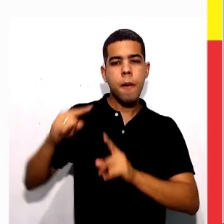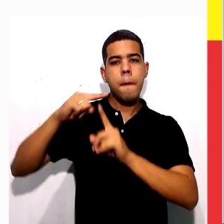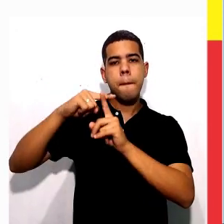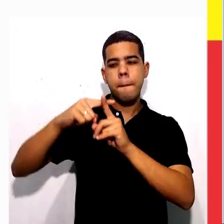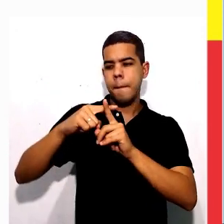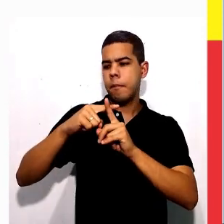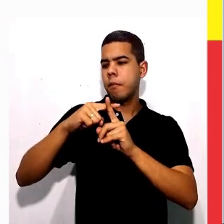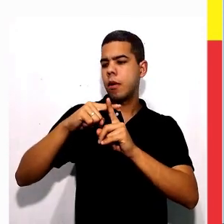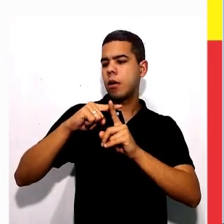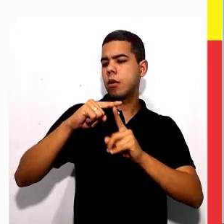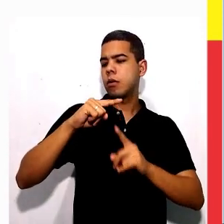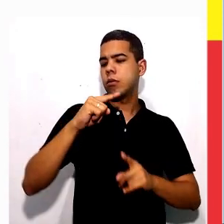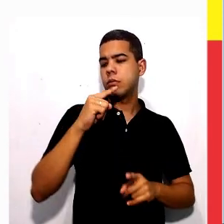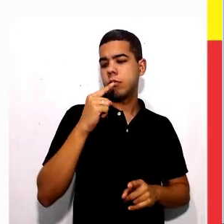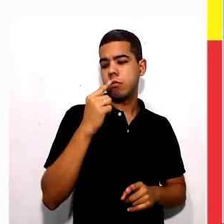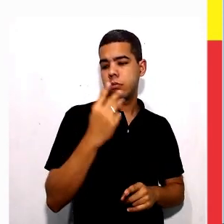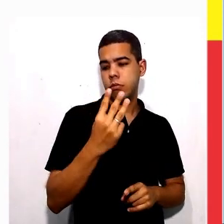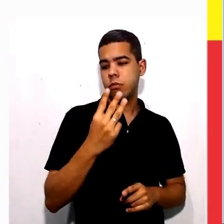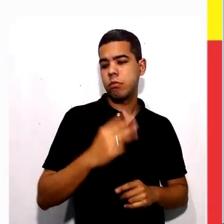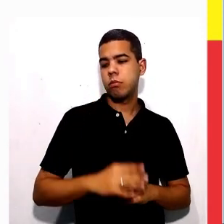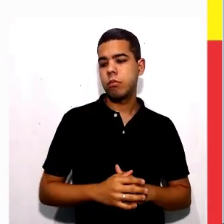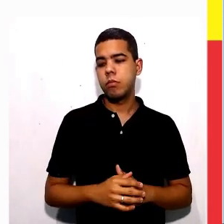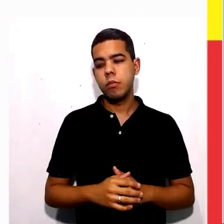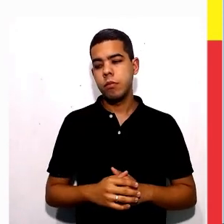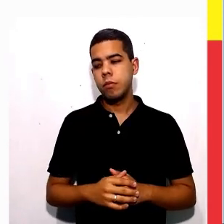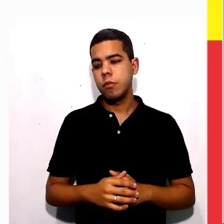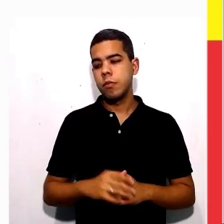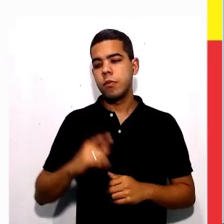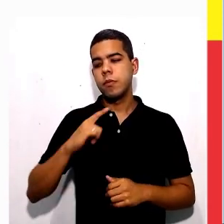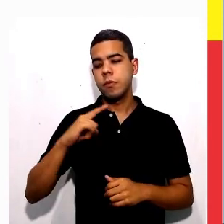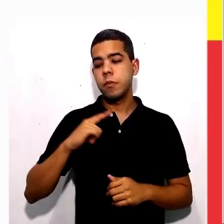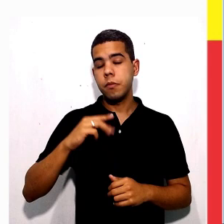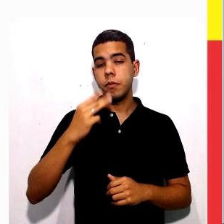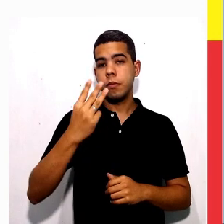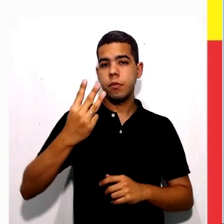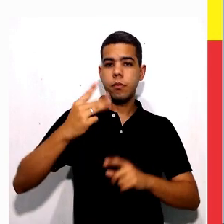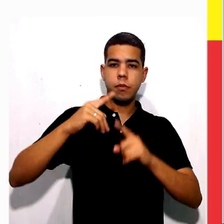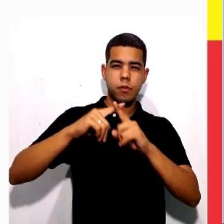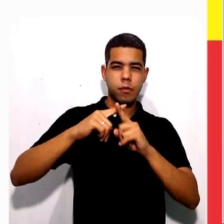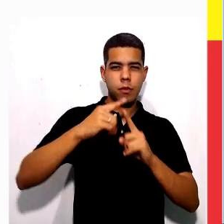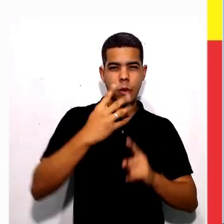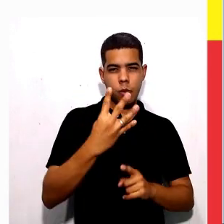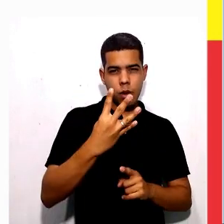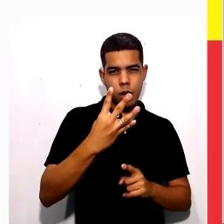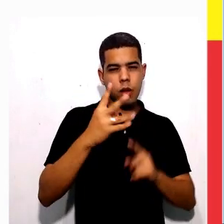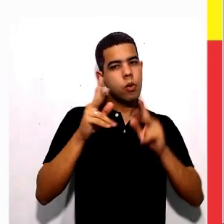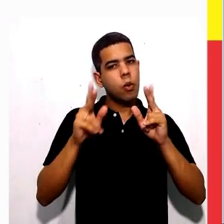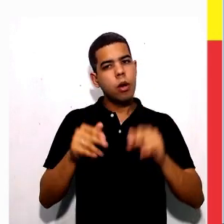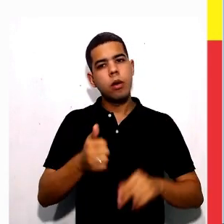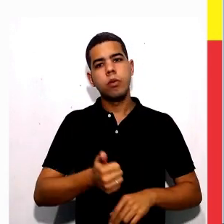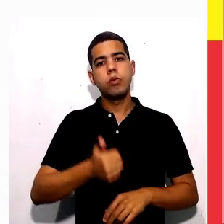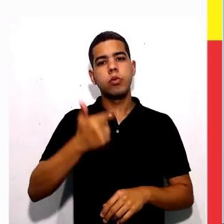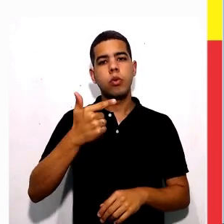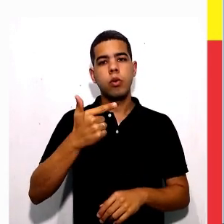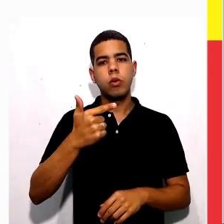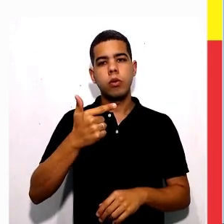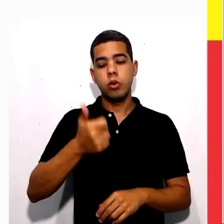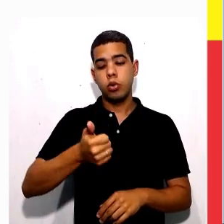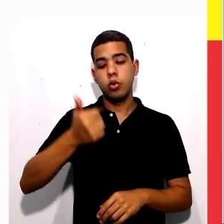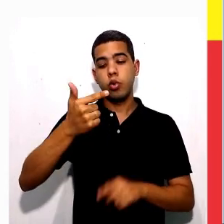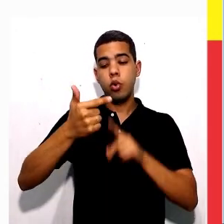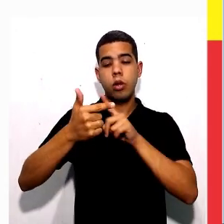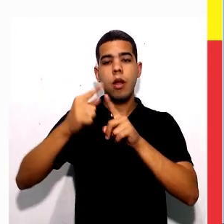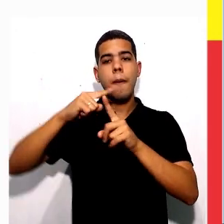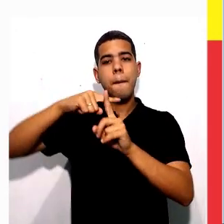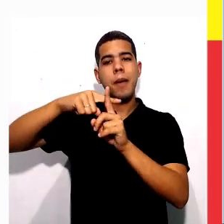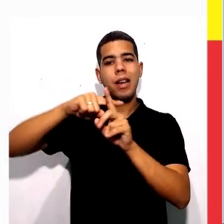mais 3 vezes a razão. Beleza? Ó, 3 vezes 4, 12. 12 mais 5,